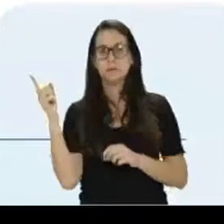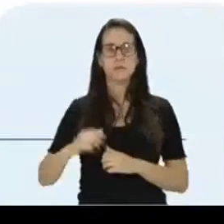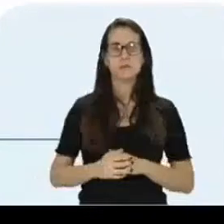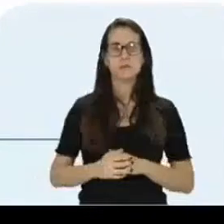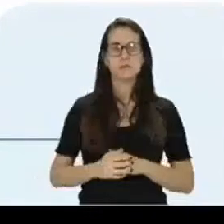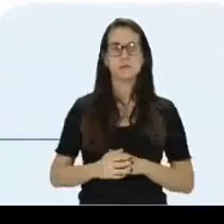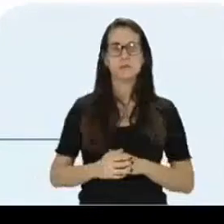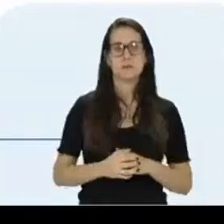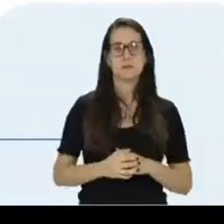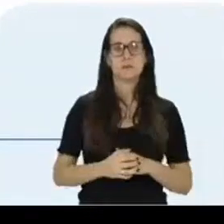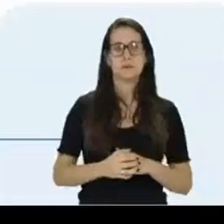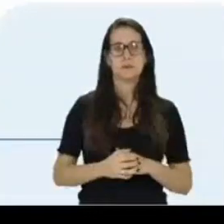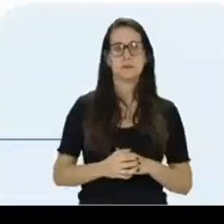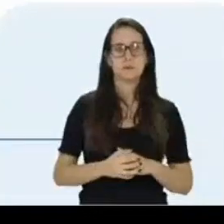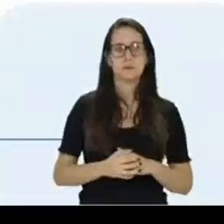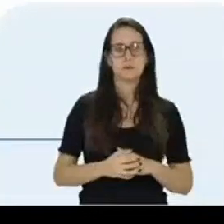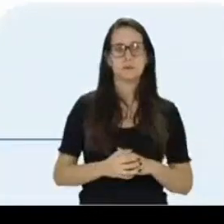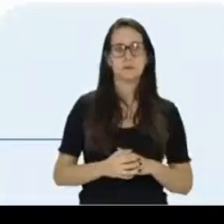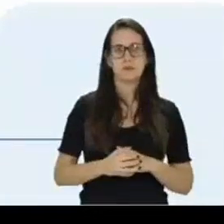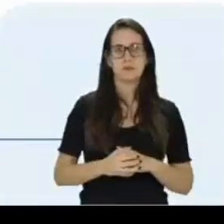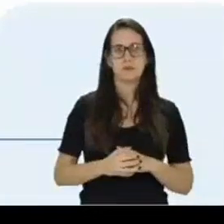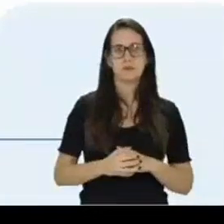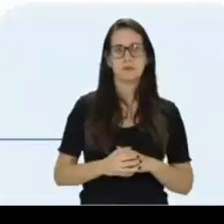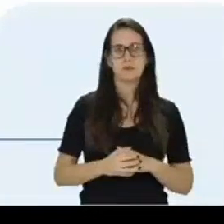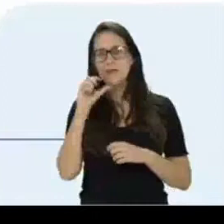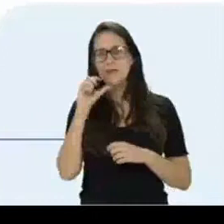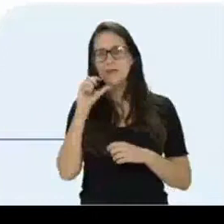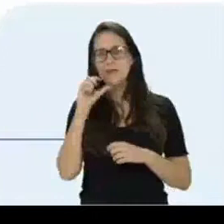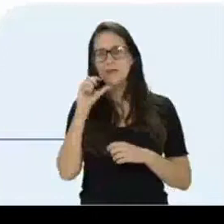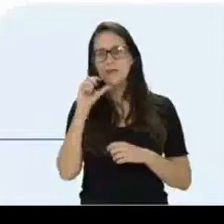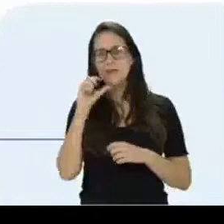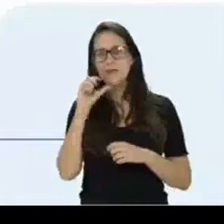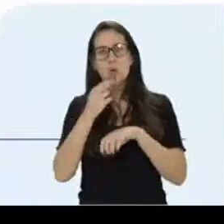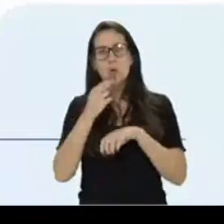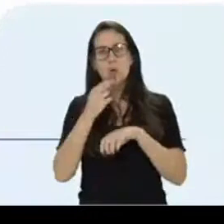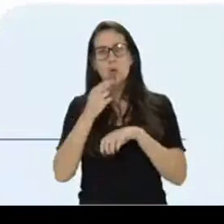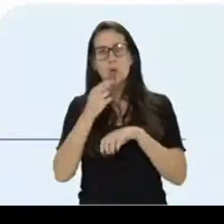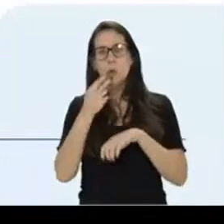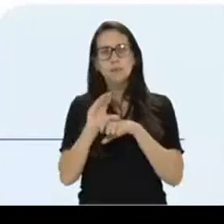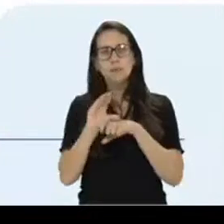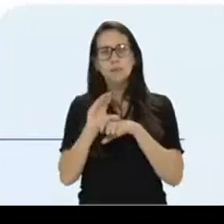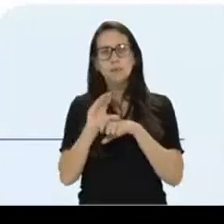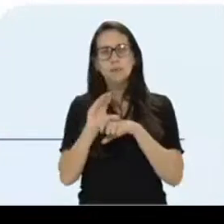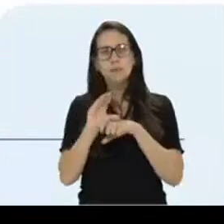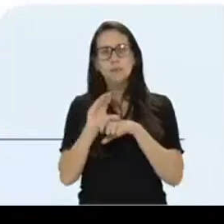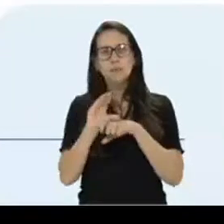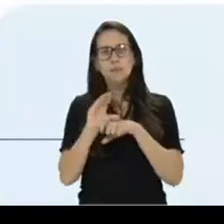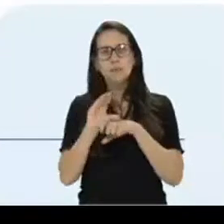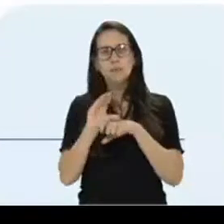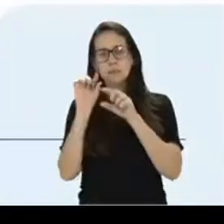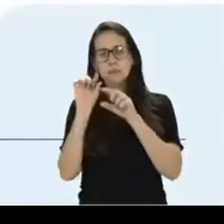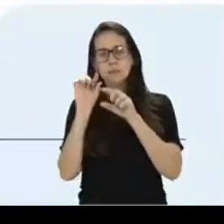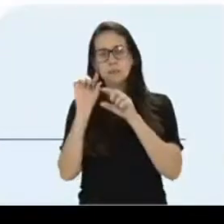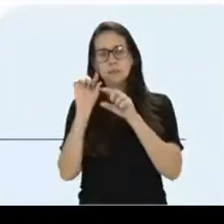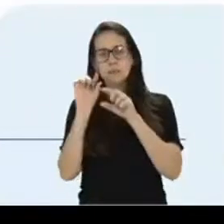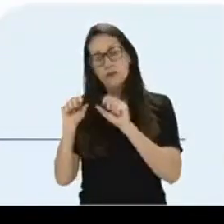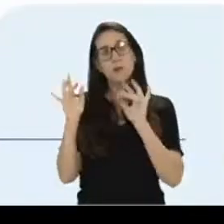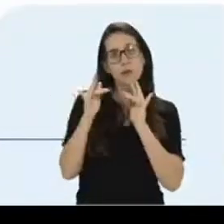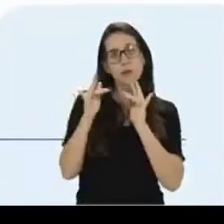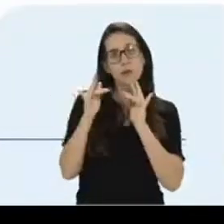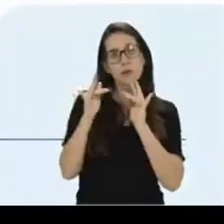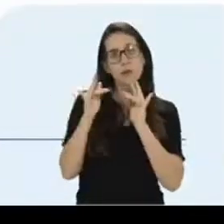por essas pontuações cinzas aqui, elas podem ficar em contato com o meio extracelular e com o